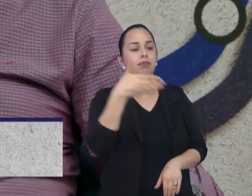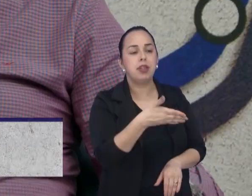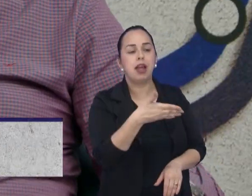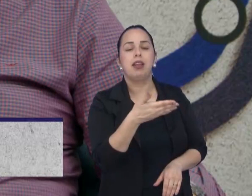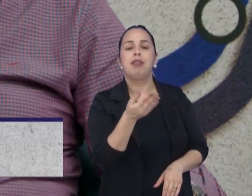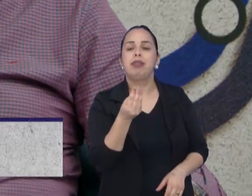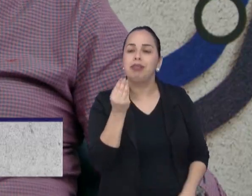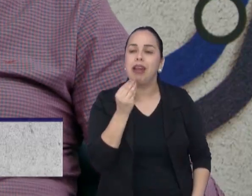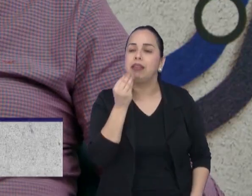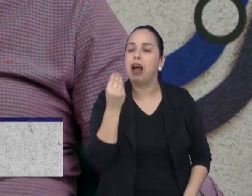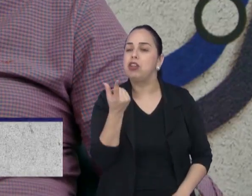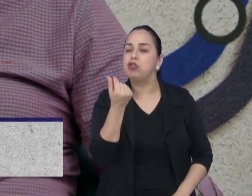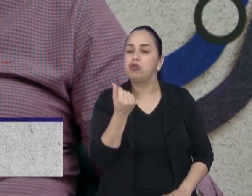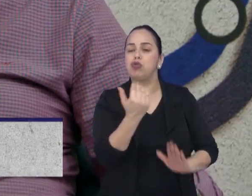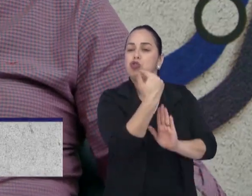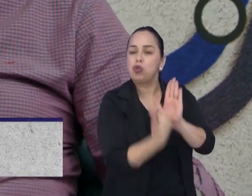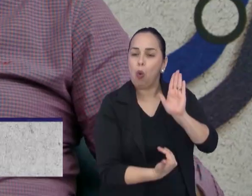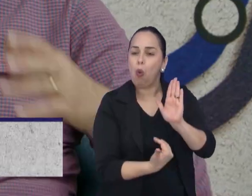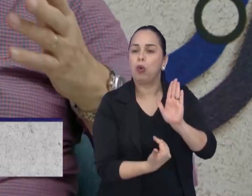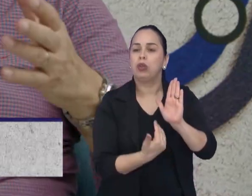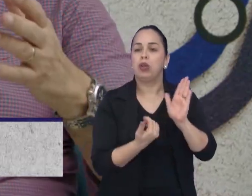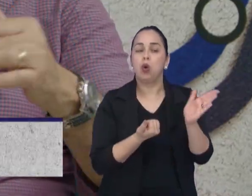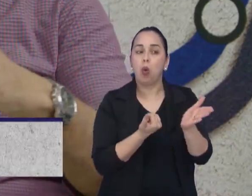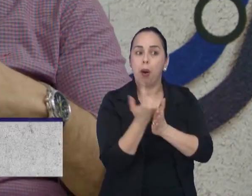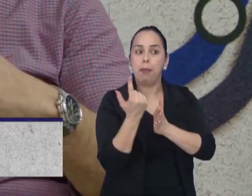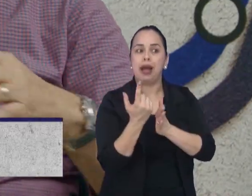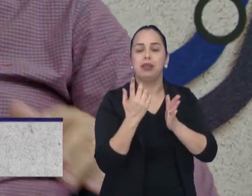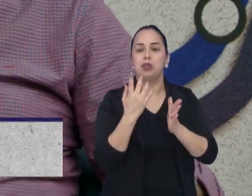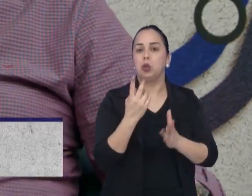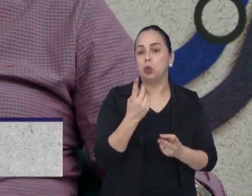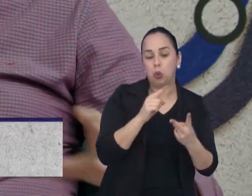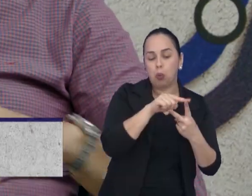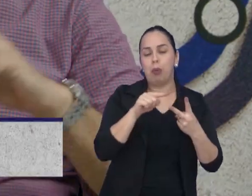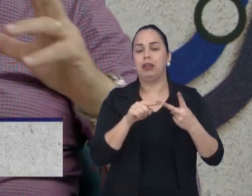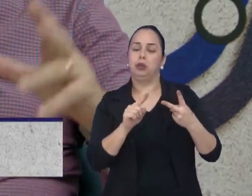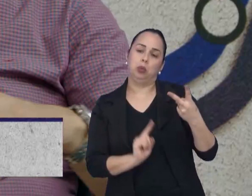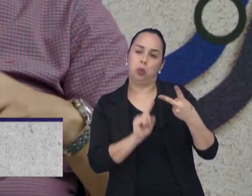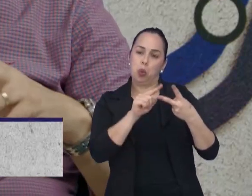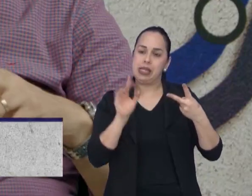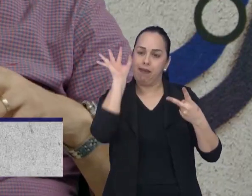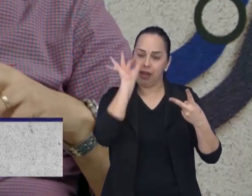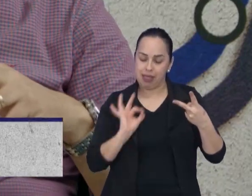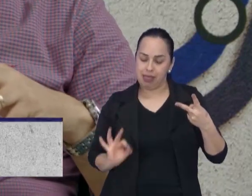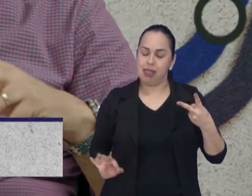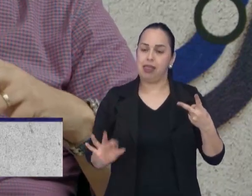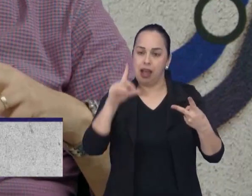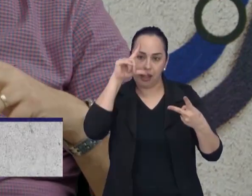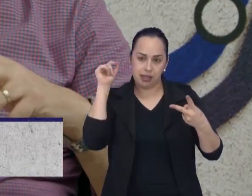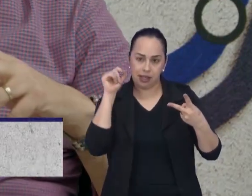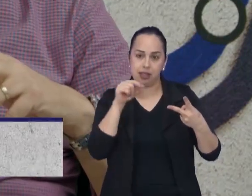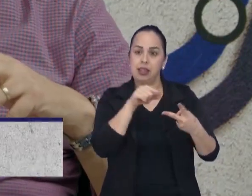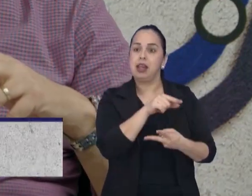pechincha, conversar às vezes comprar uma ou duas fantasias, você tem um desconto, né? Isso tudo, o comerciante hoje está